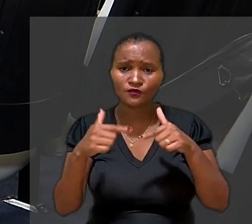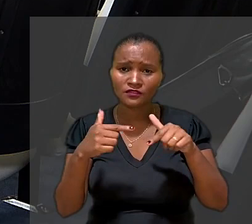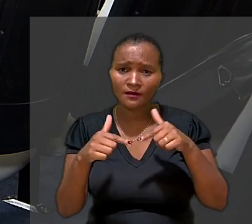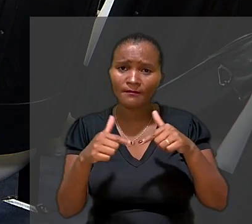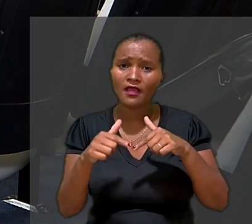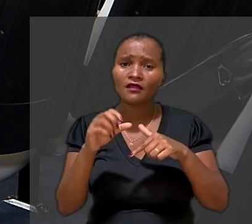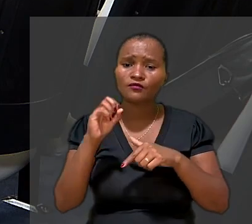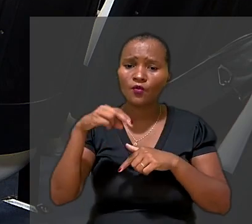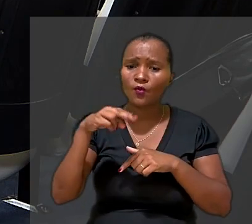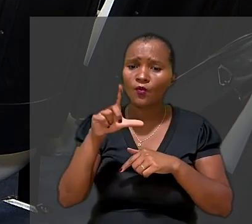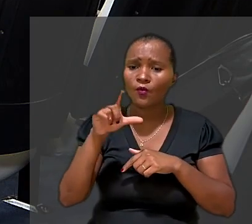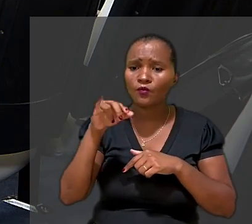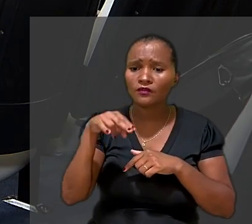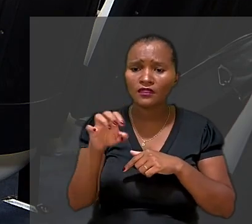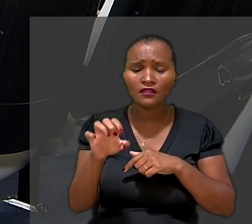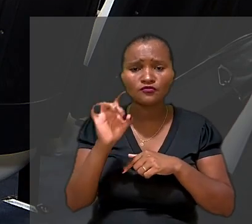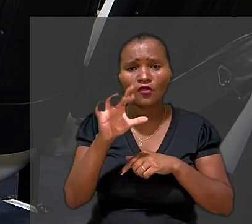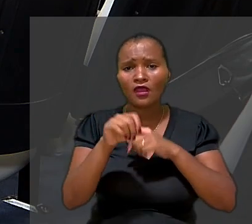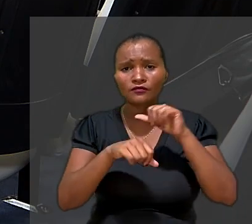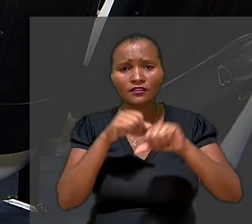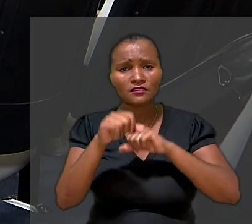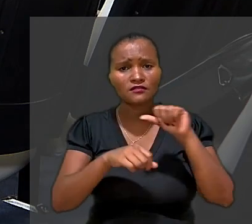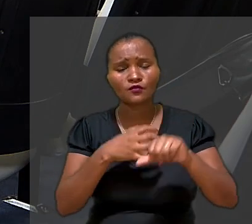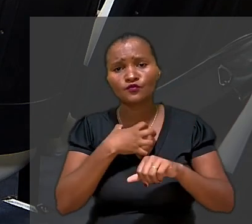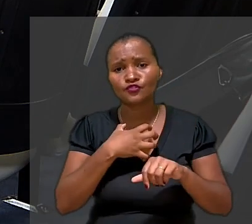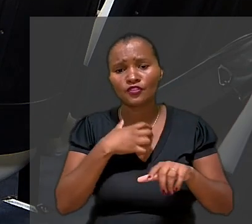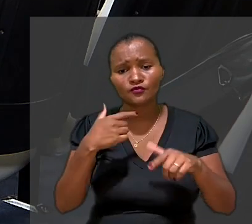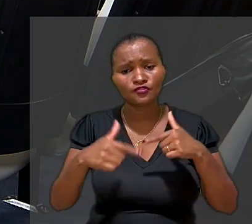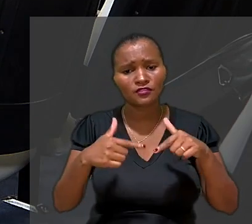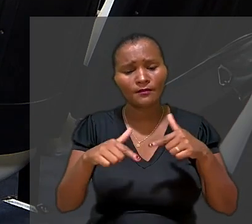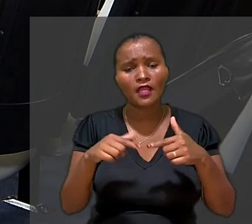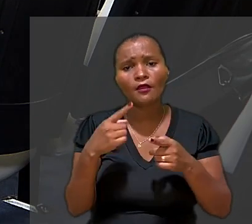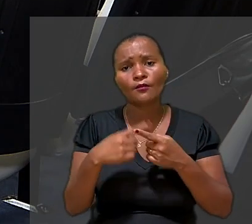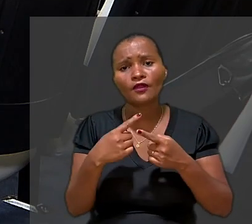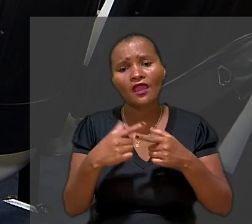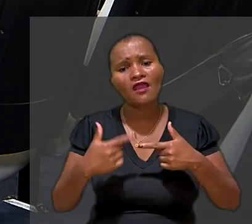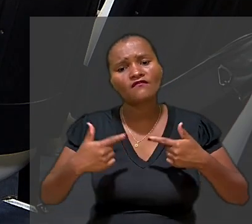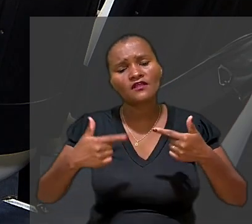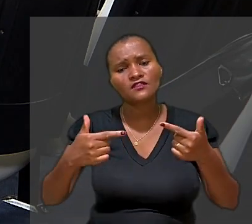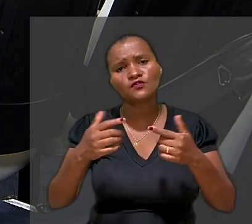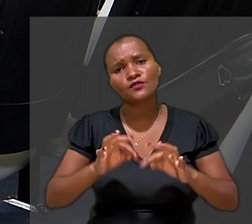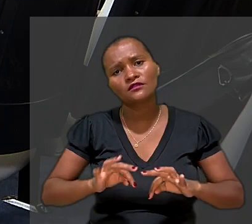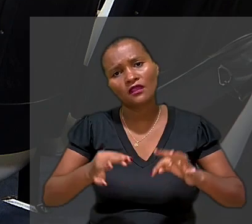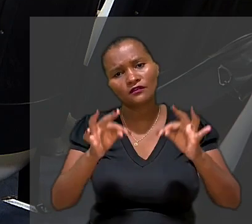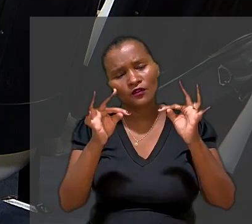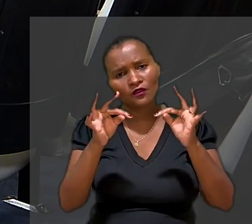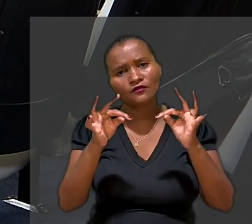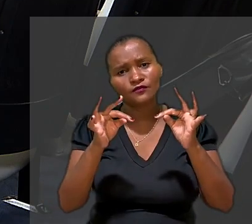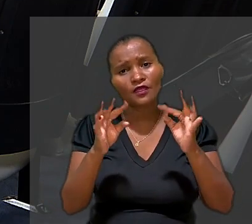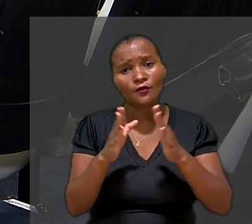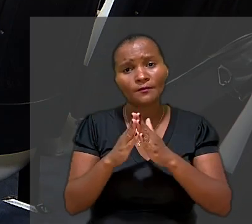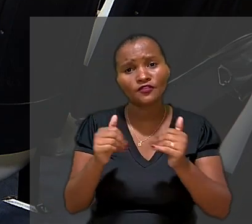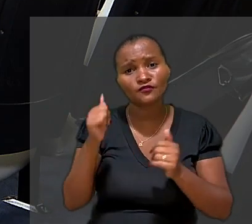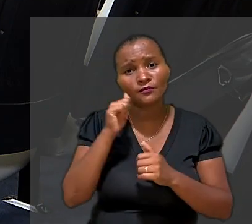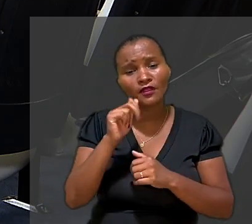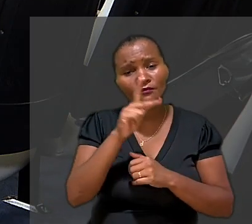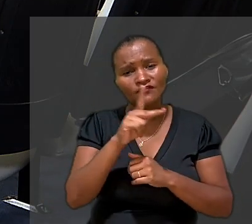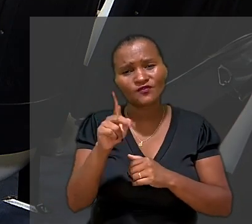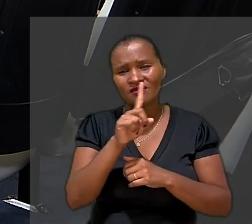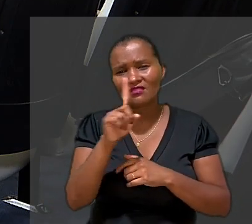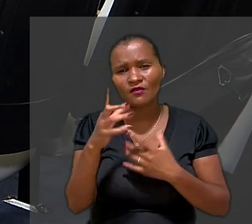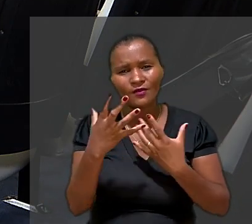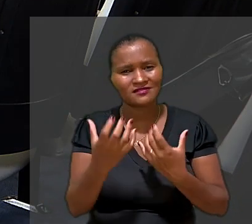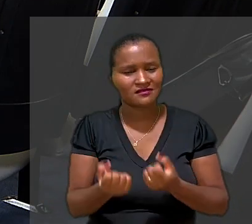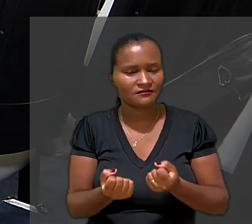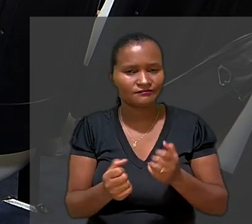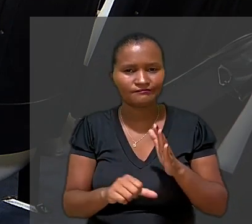trabalho online representava apenas uma alteração na forma de trabalhar em razão dos avanços tecnológicos. O pedido da professora